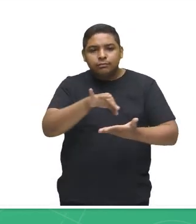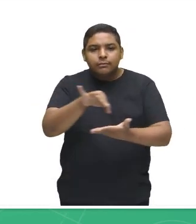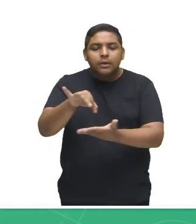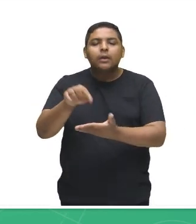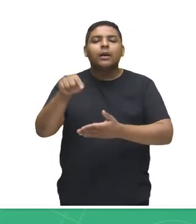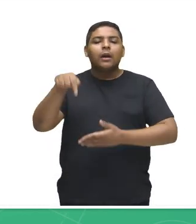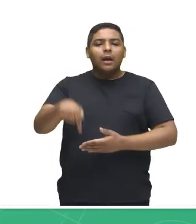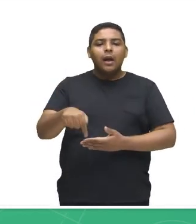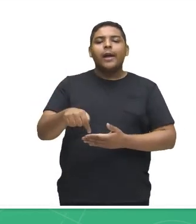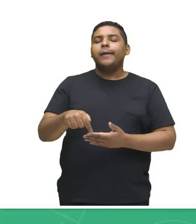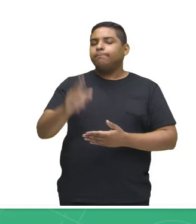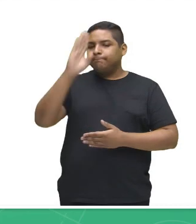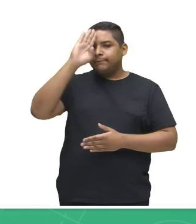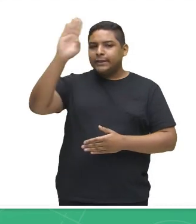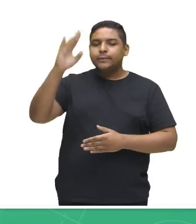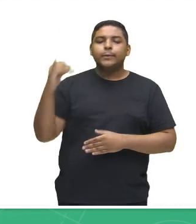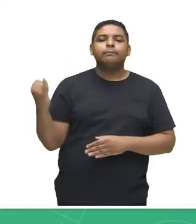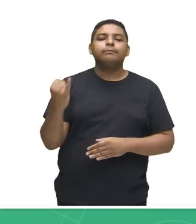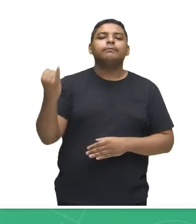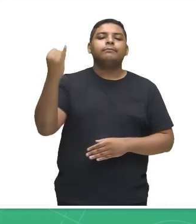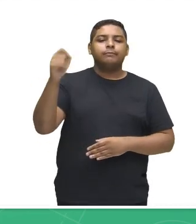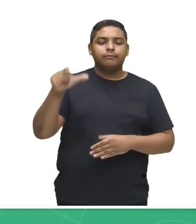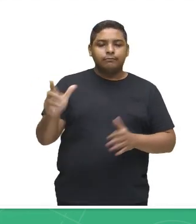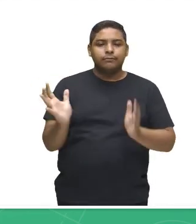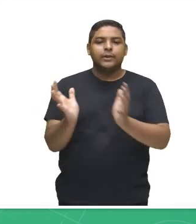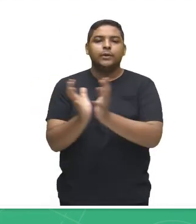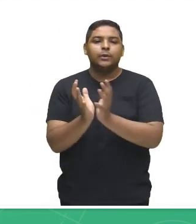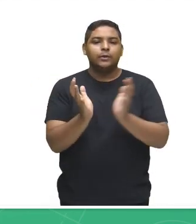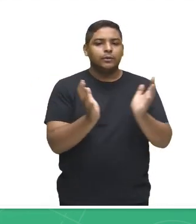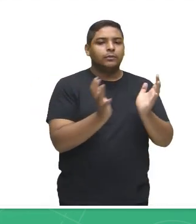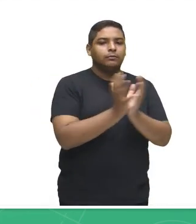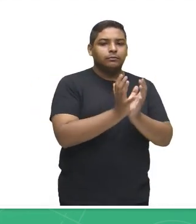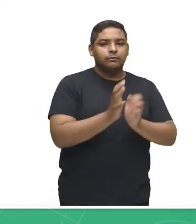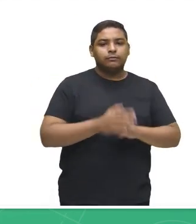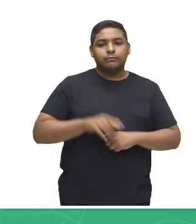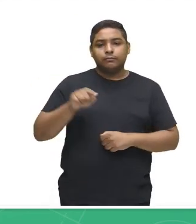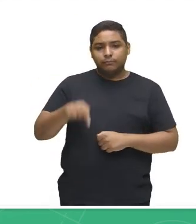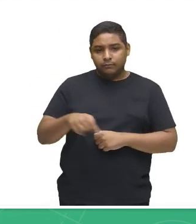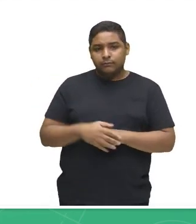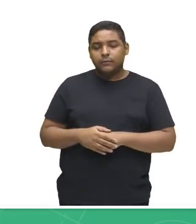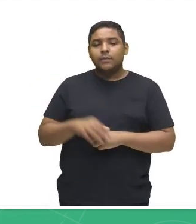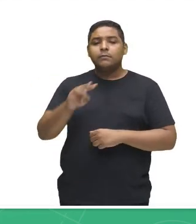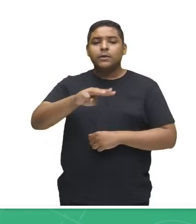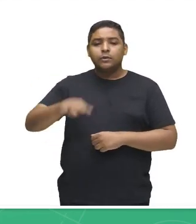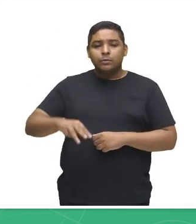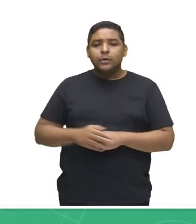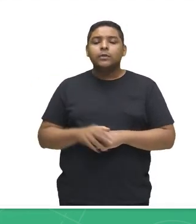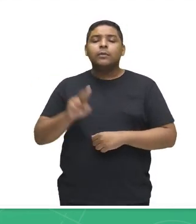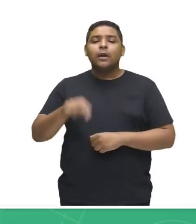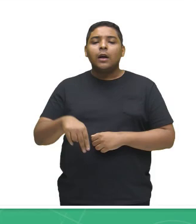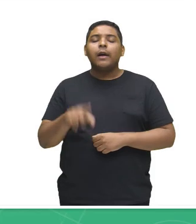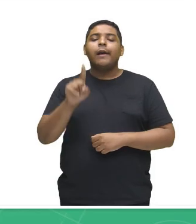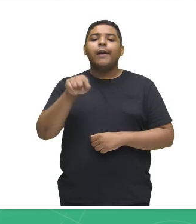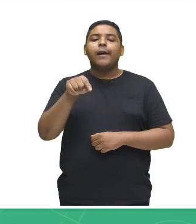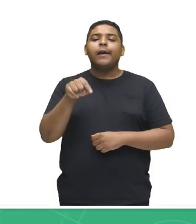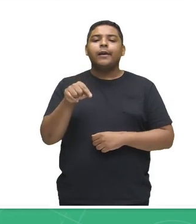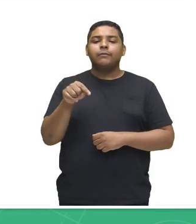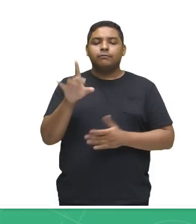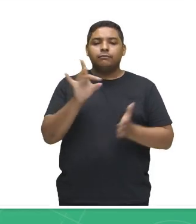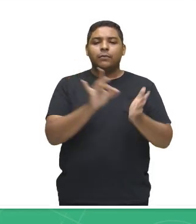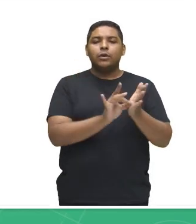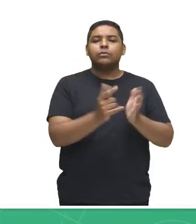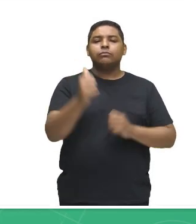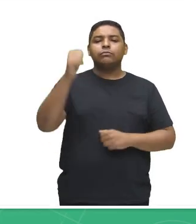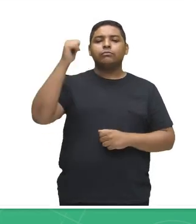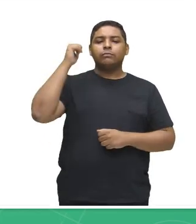esses grupos. Mesopotâmia é uma palavra de origem grega, que significa terra entre rios. Aí alguém vai me perguntar, ué, mas a